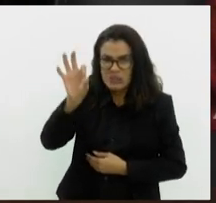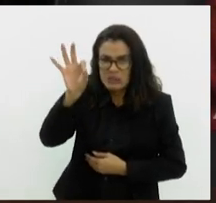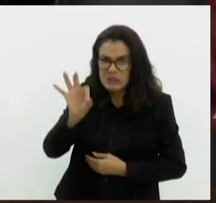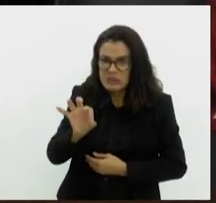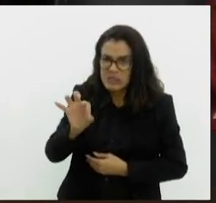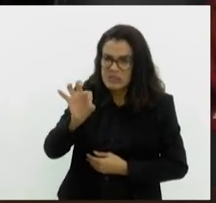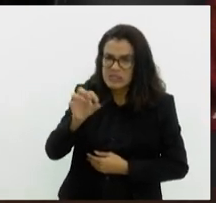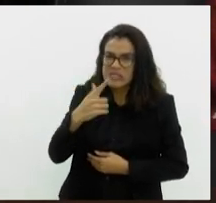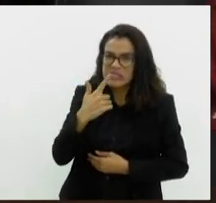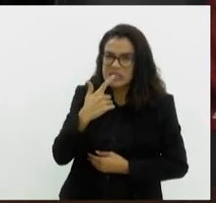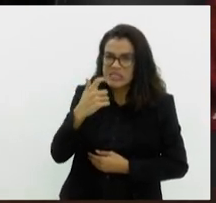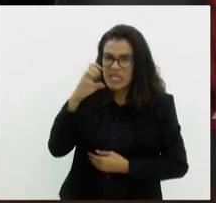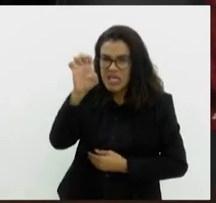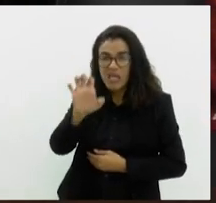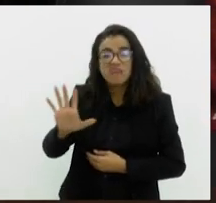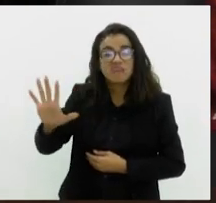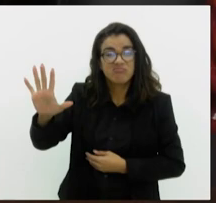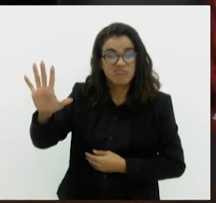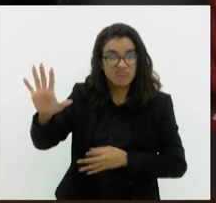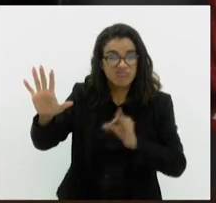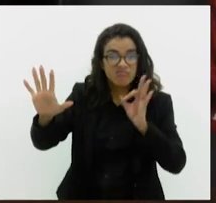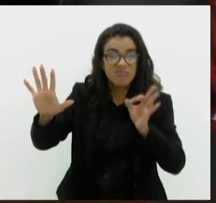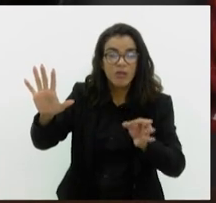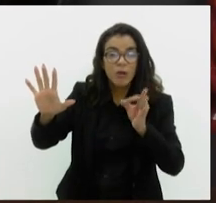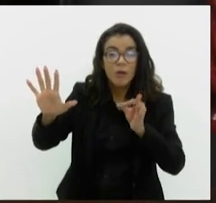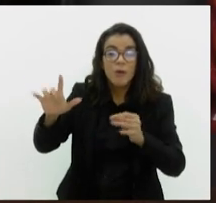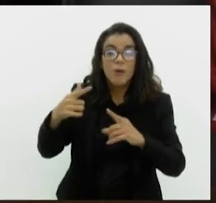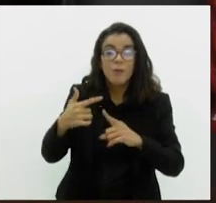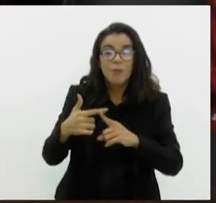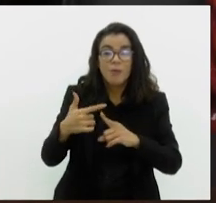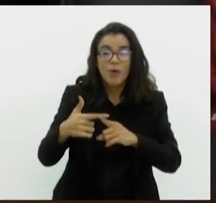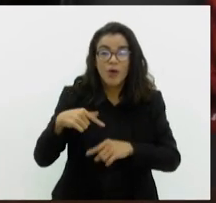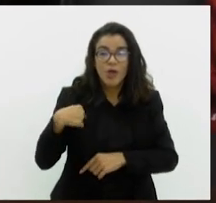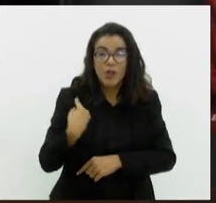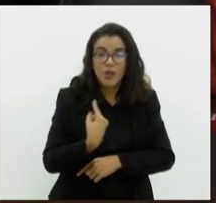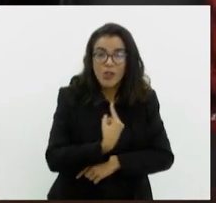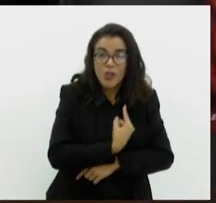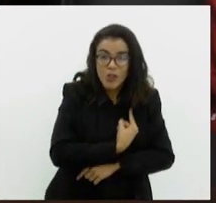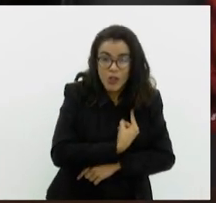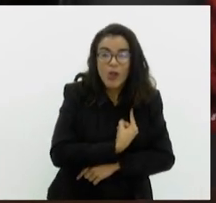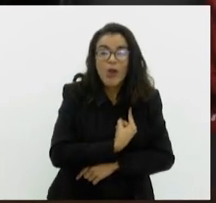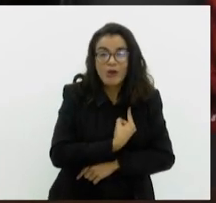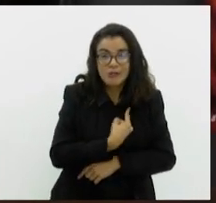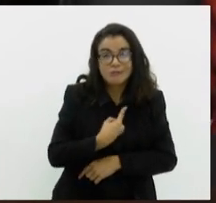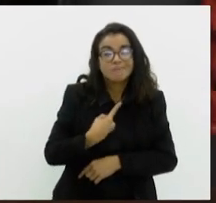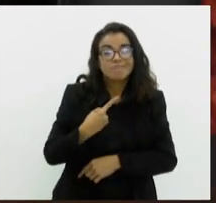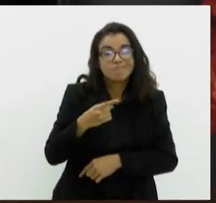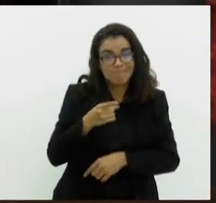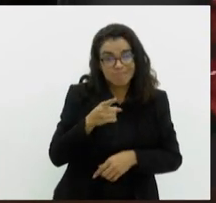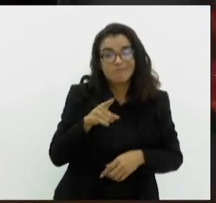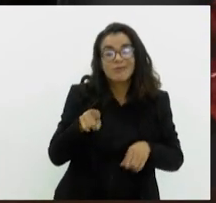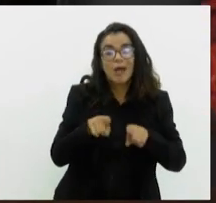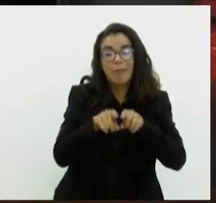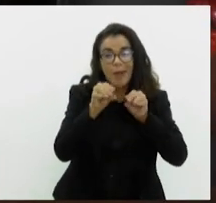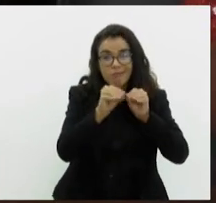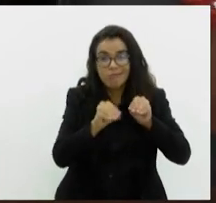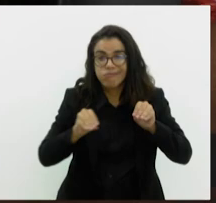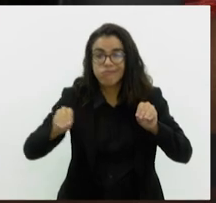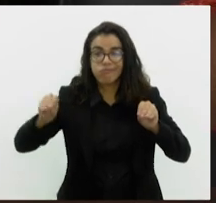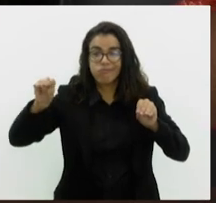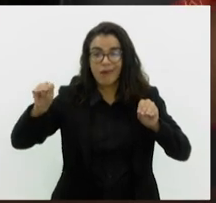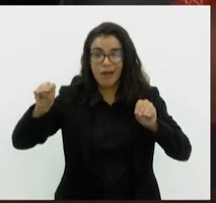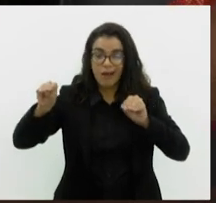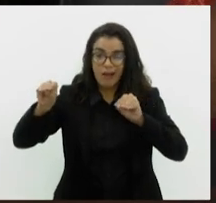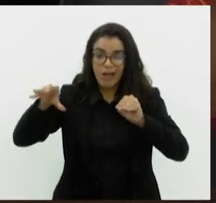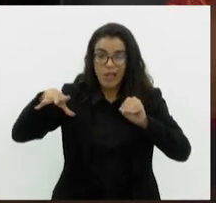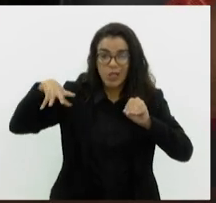55% de sangue europeu. É, porque nós, os mouros, estivemos na Península Ibérica a